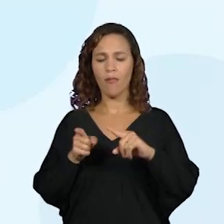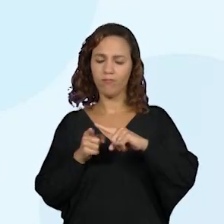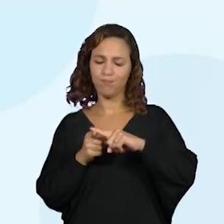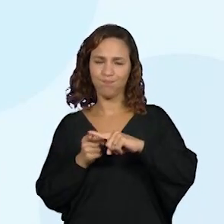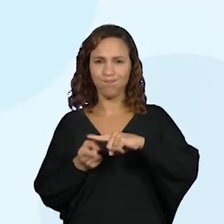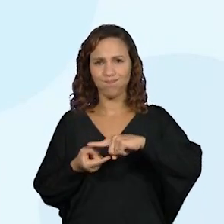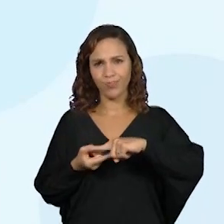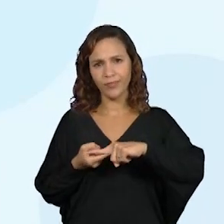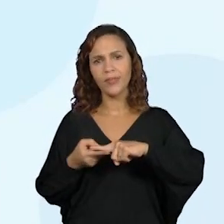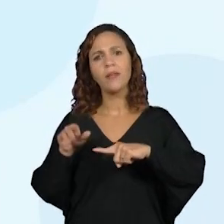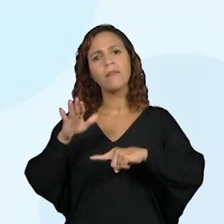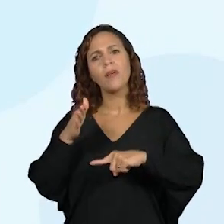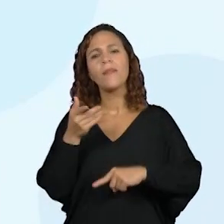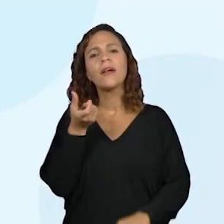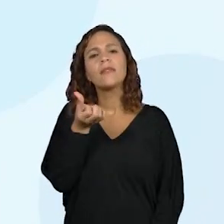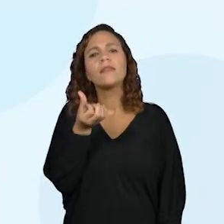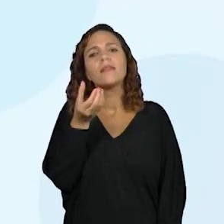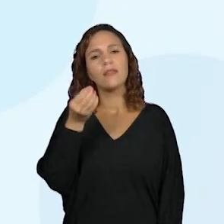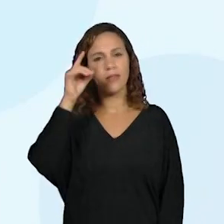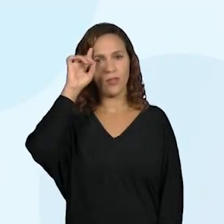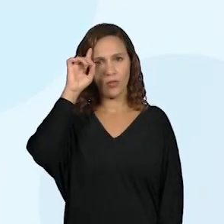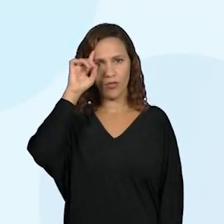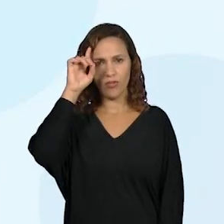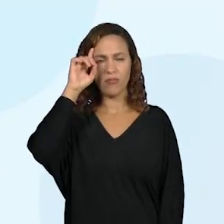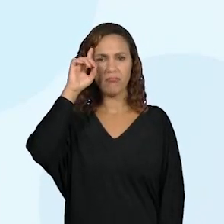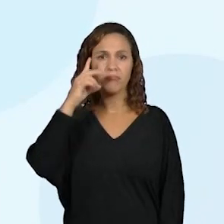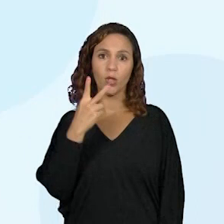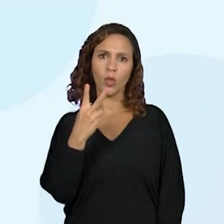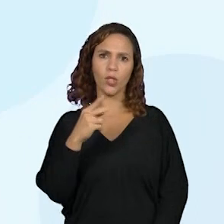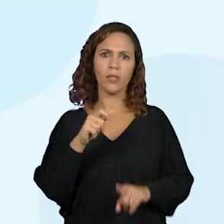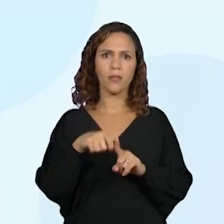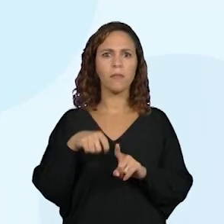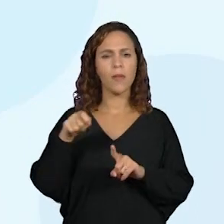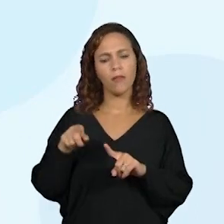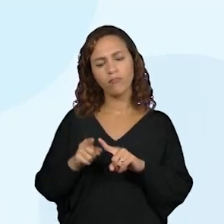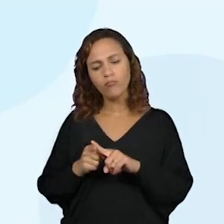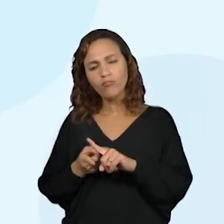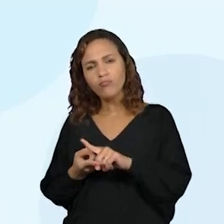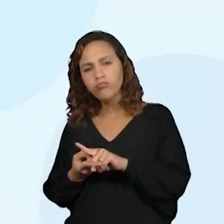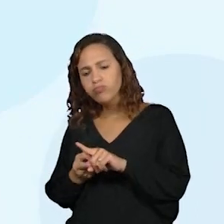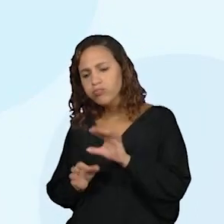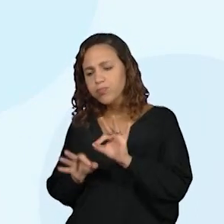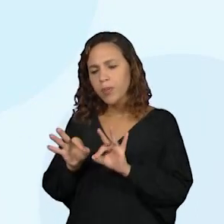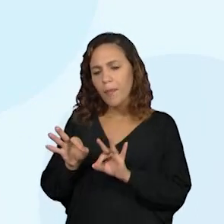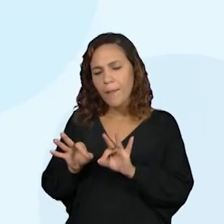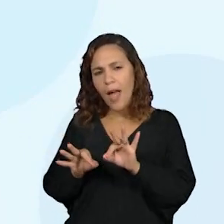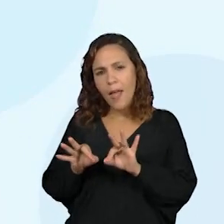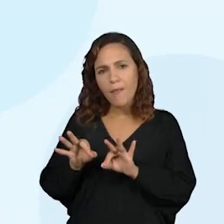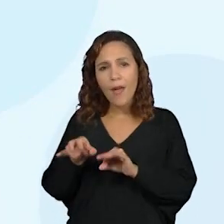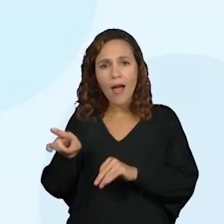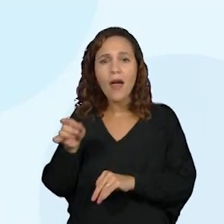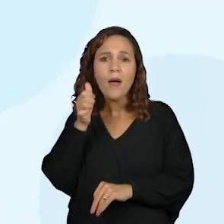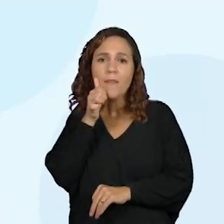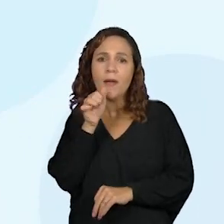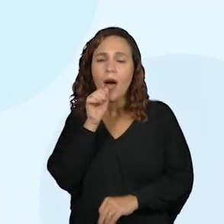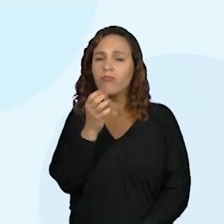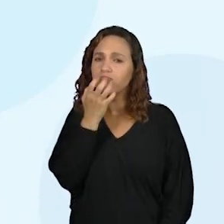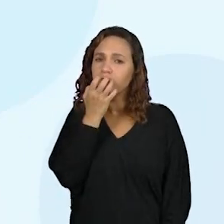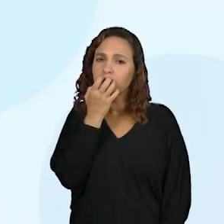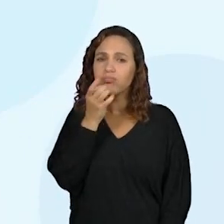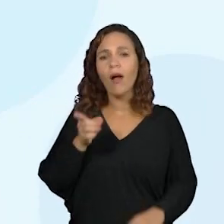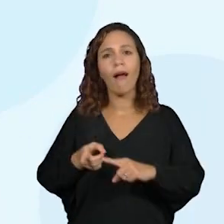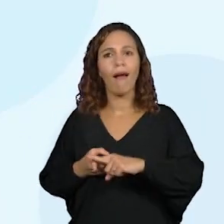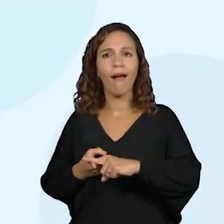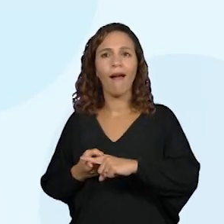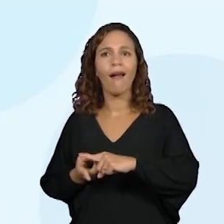60 dias tão dois meses aí a gestação que a mamãe cachorro fica